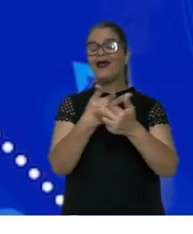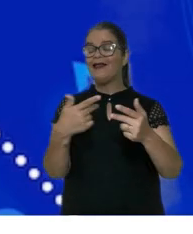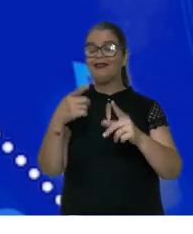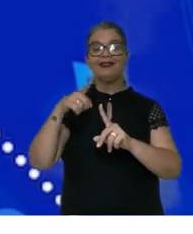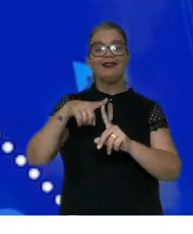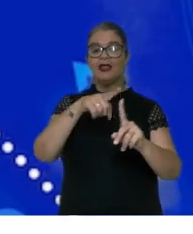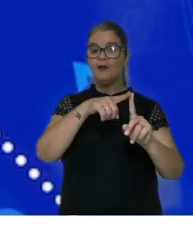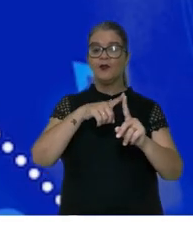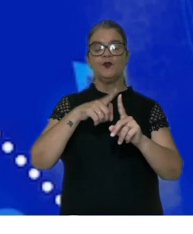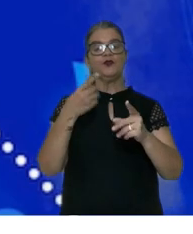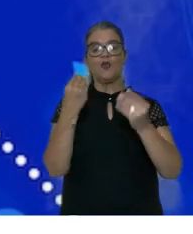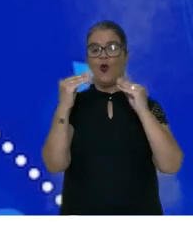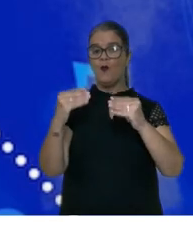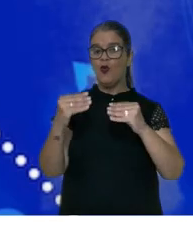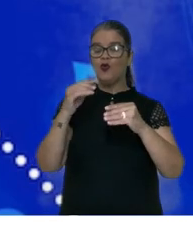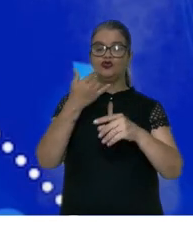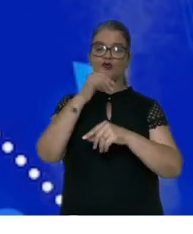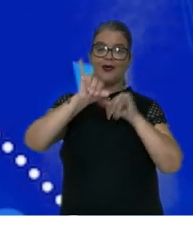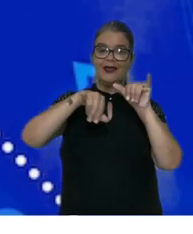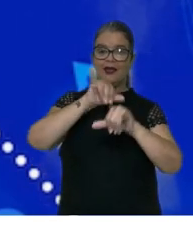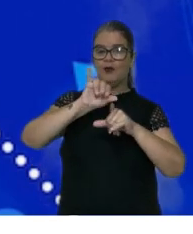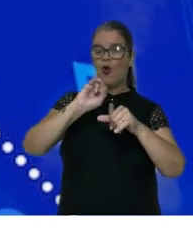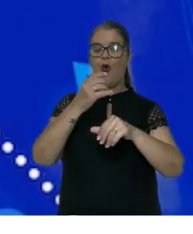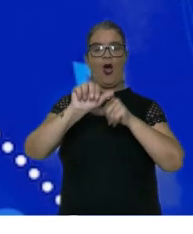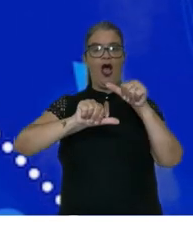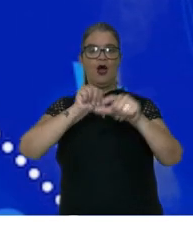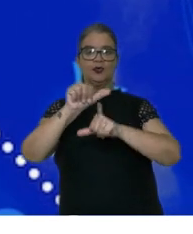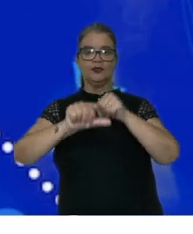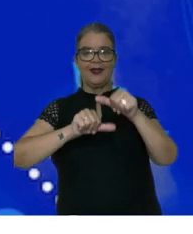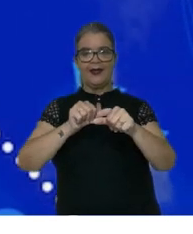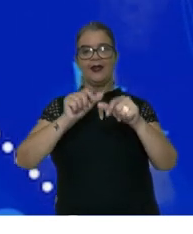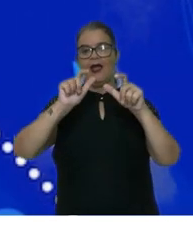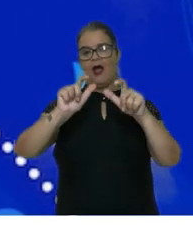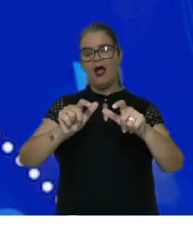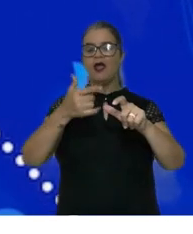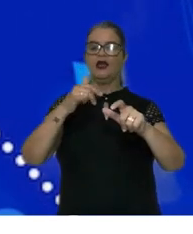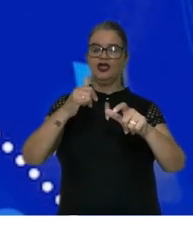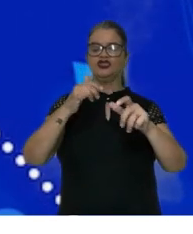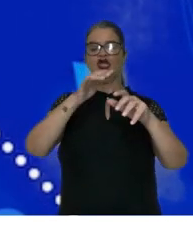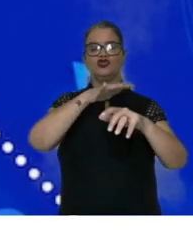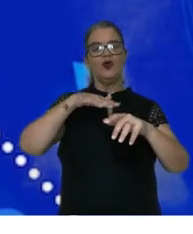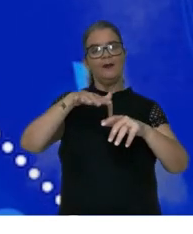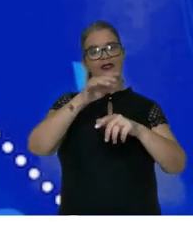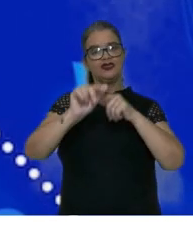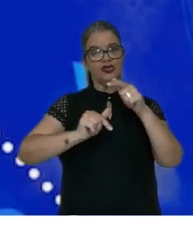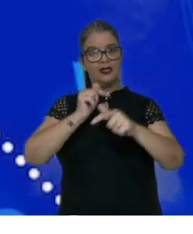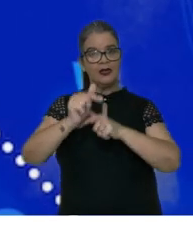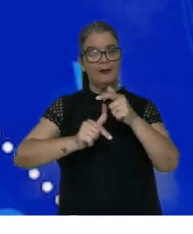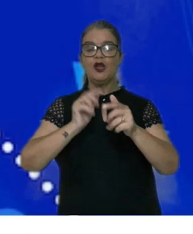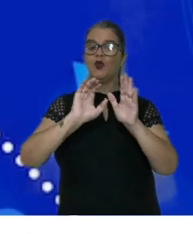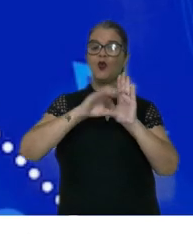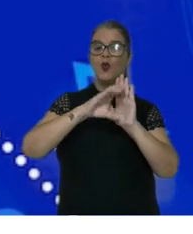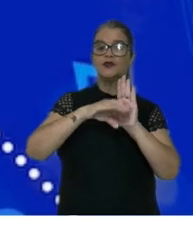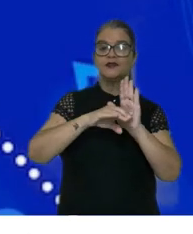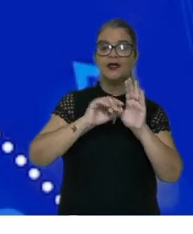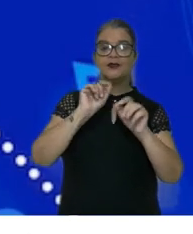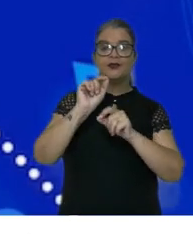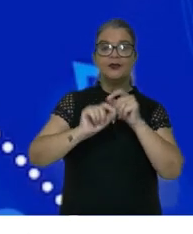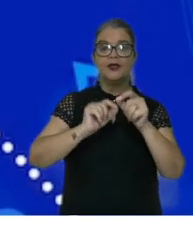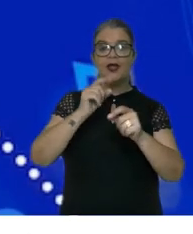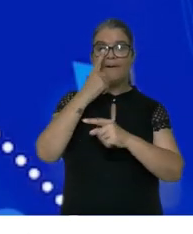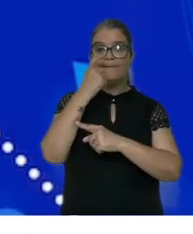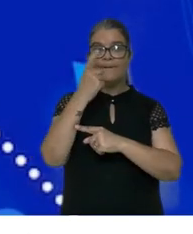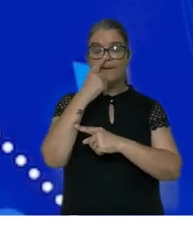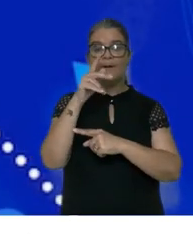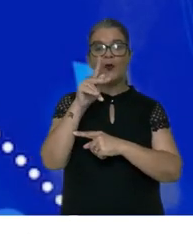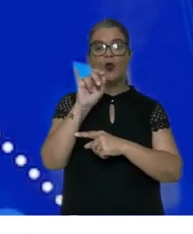ou apenas altera as condições de energia de um ambiente, nós estamos trabalhando com o conceito de